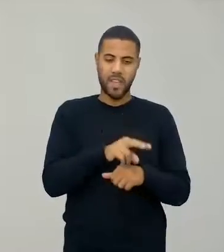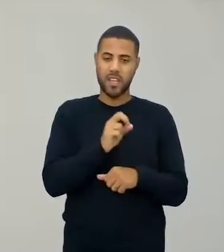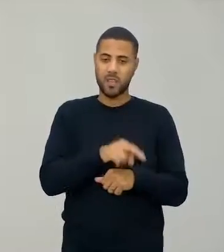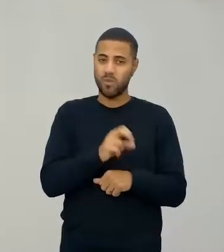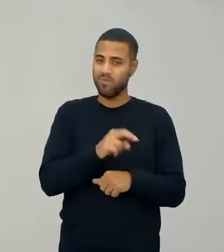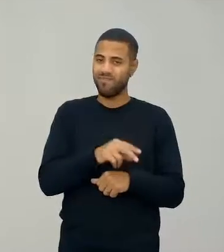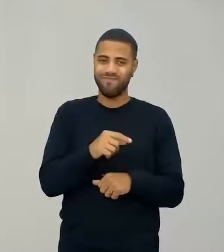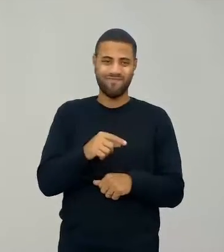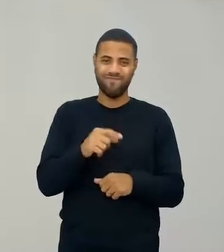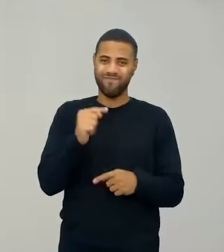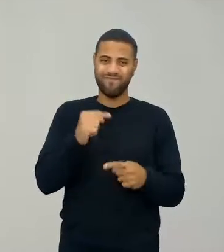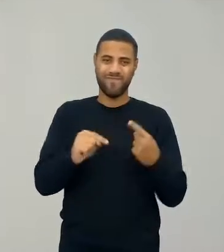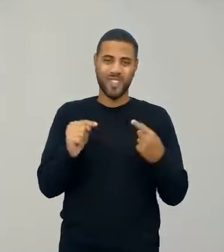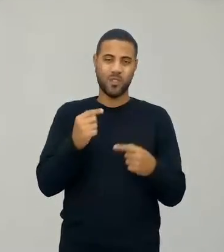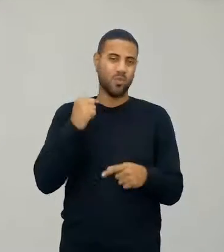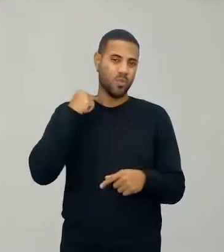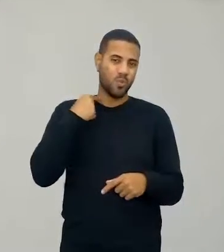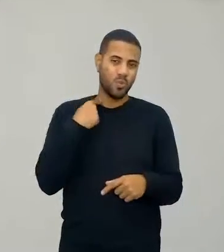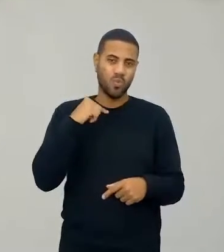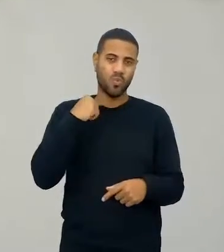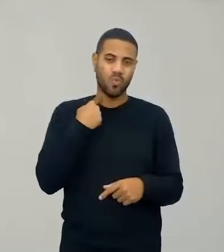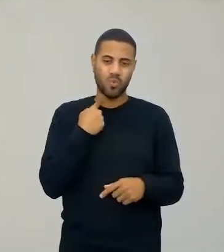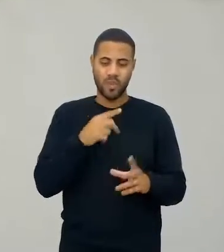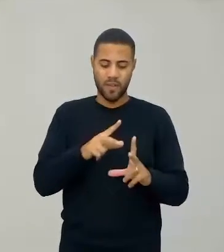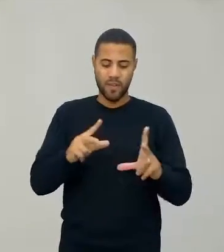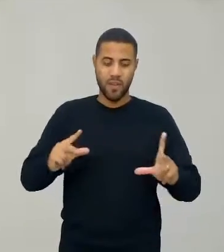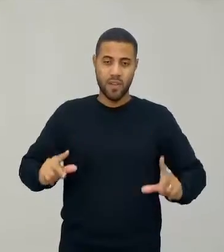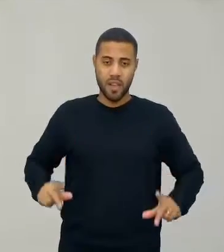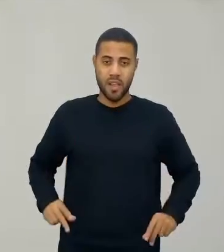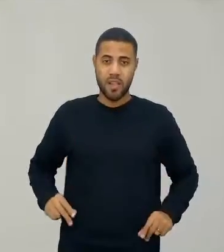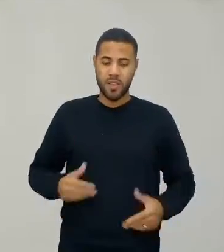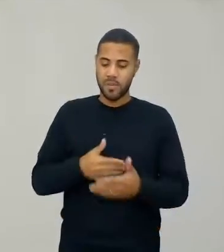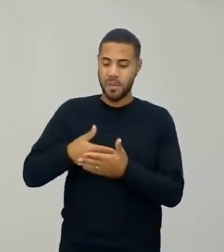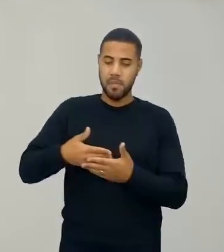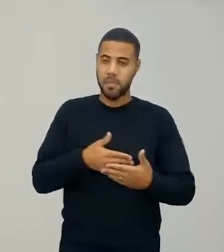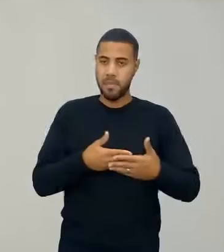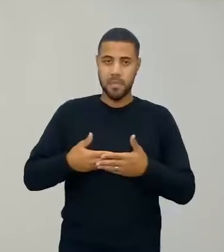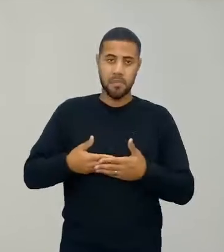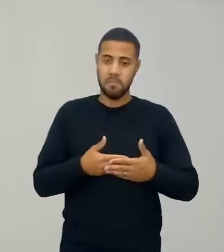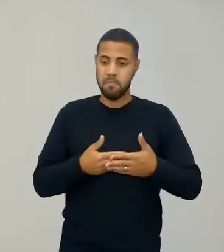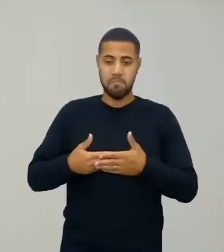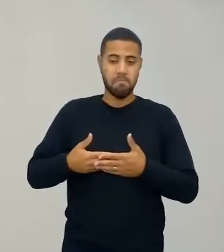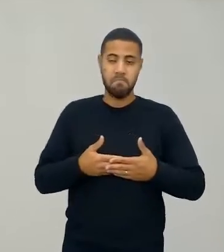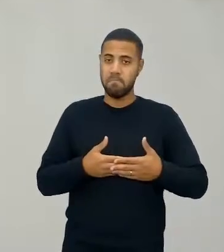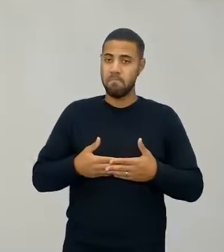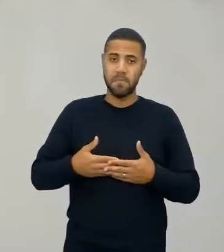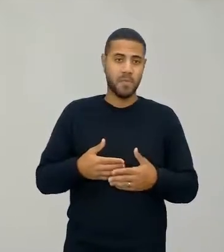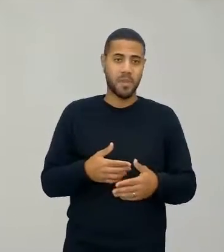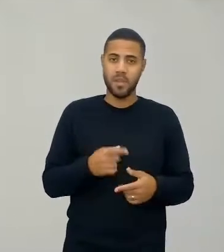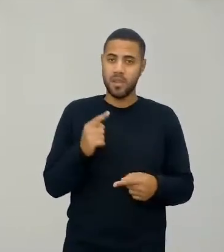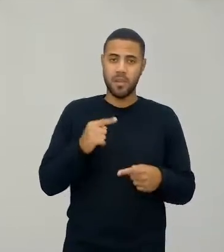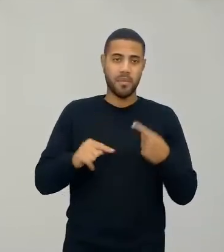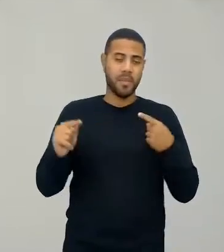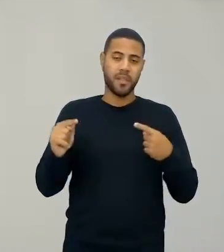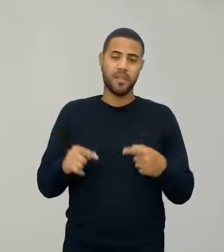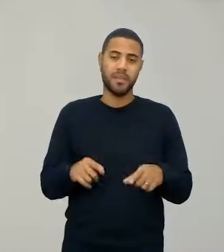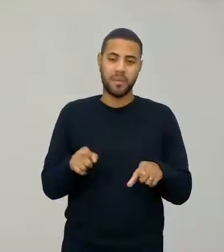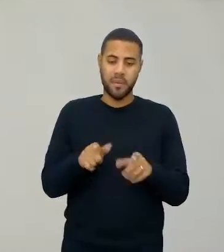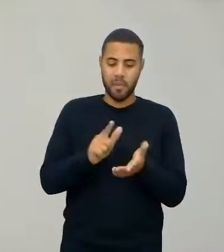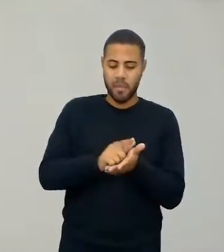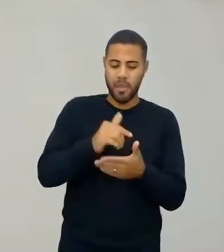Então não dá para reaproveitar fralda, né, e resíduos de banheiro, assim como não dá